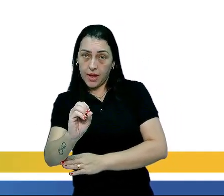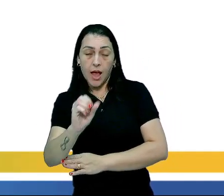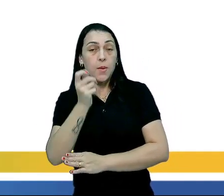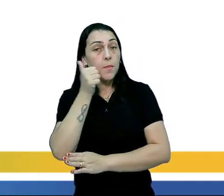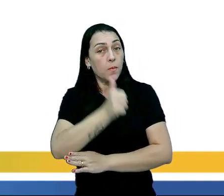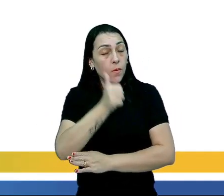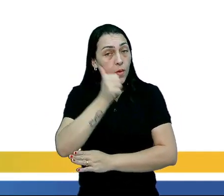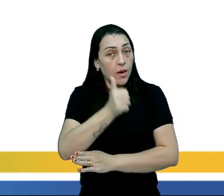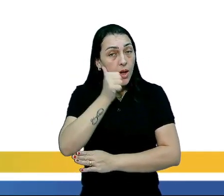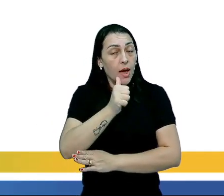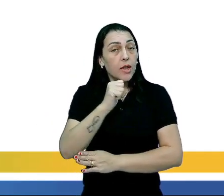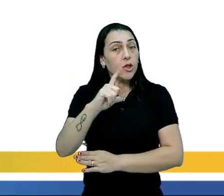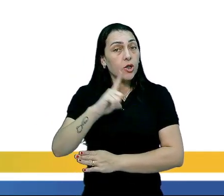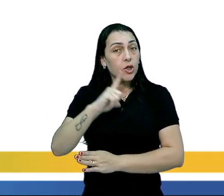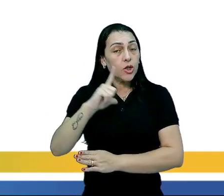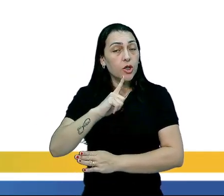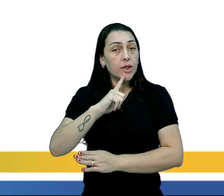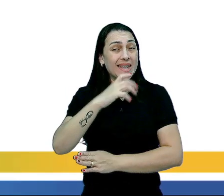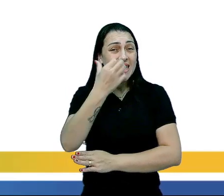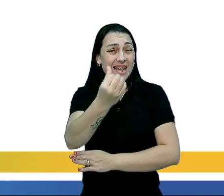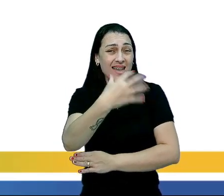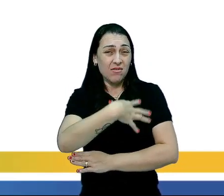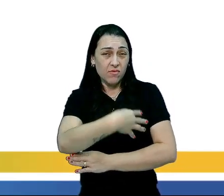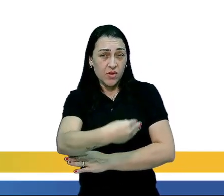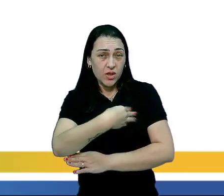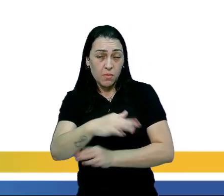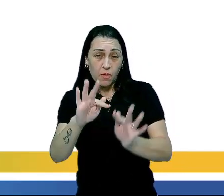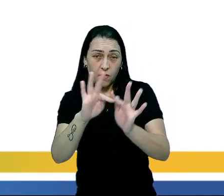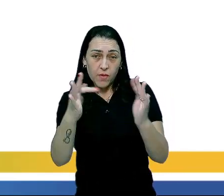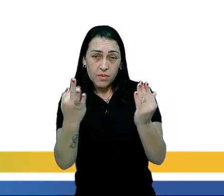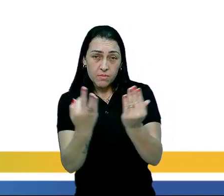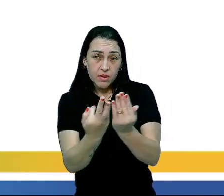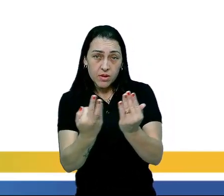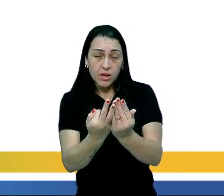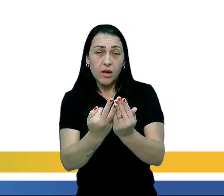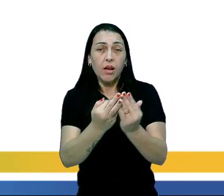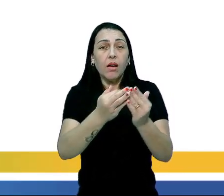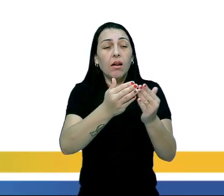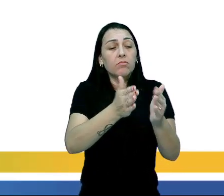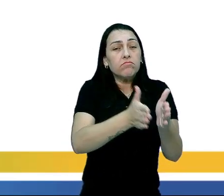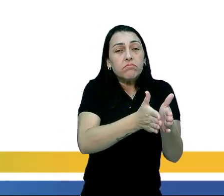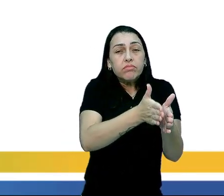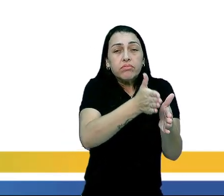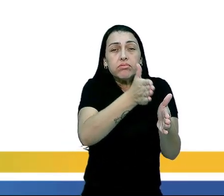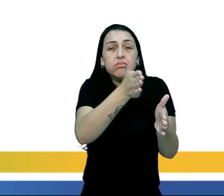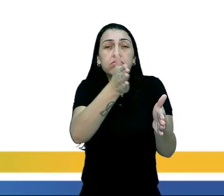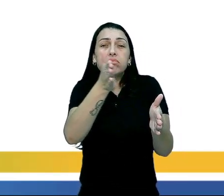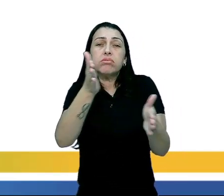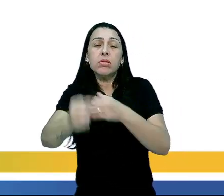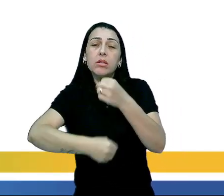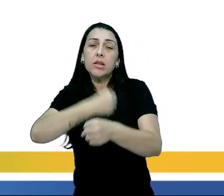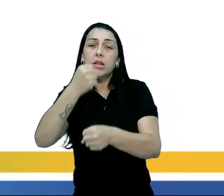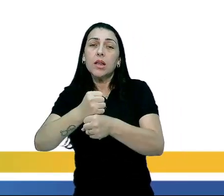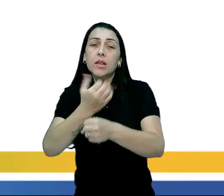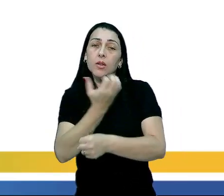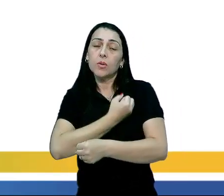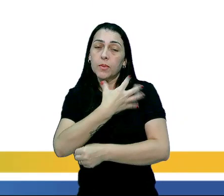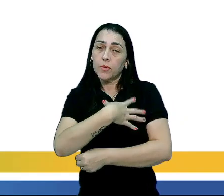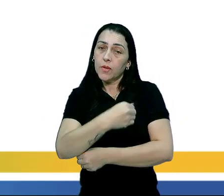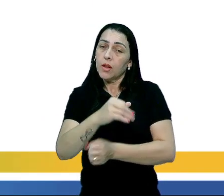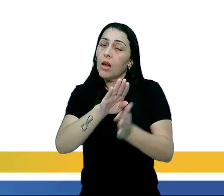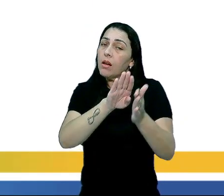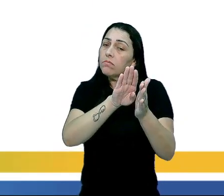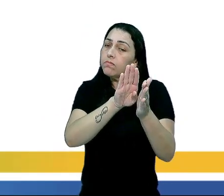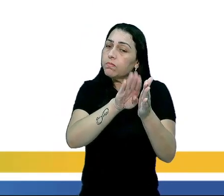as mulheres tinham cerca aí de 6 filhos. Conforme vão passando os anos, esse número de filhos